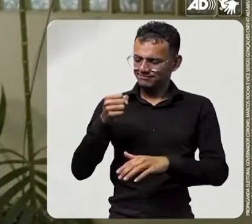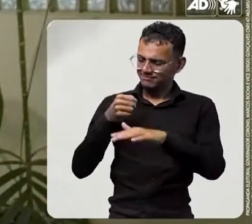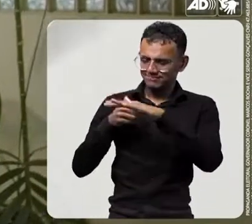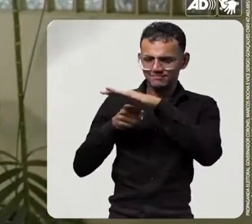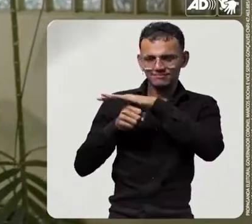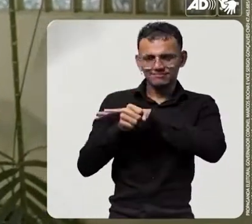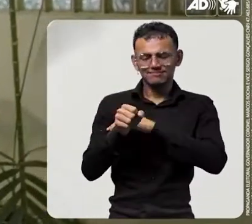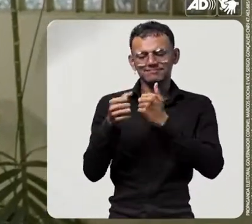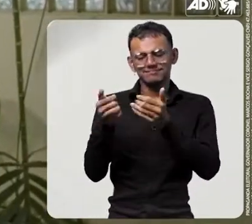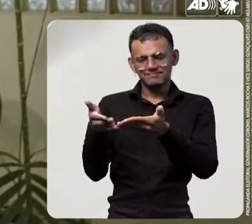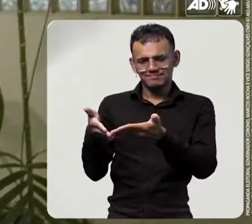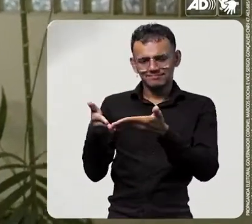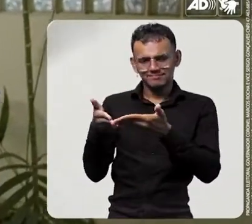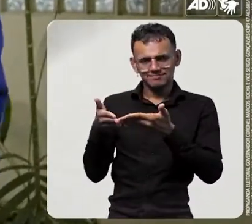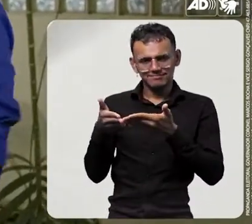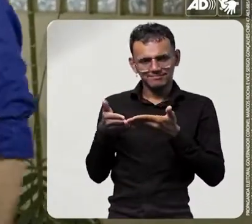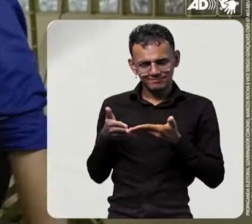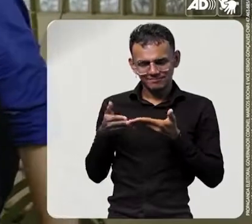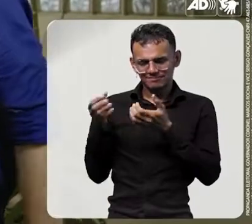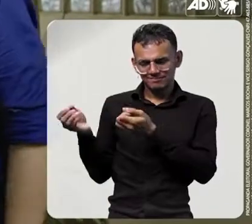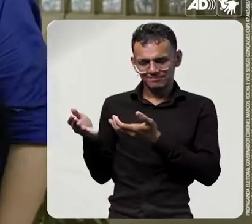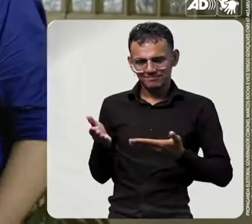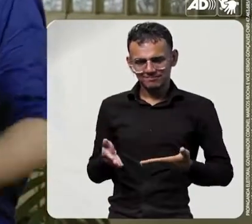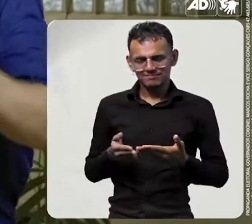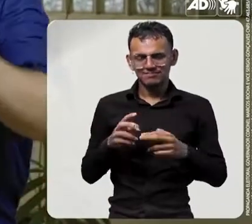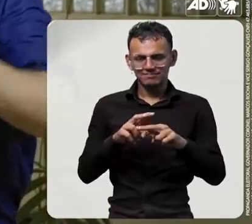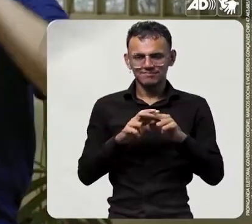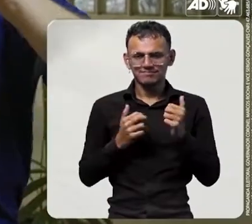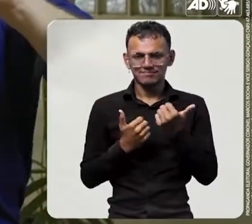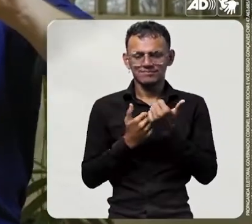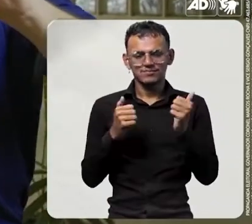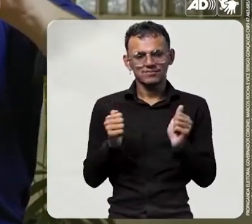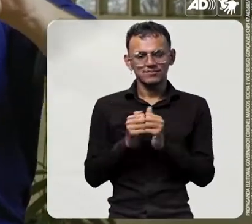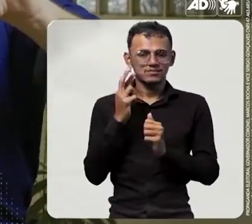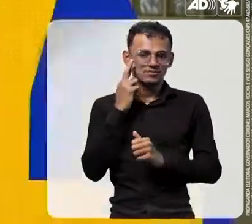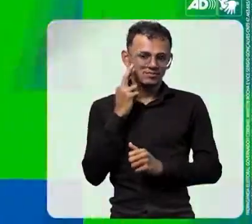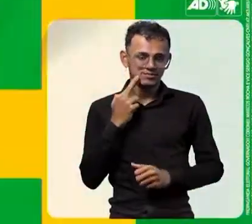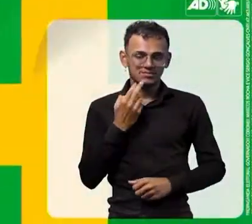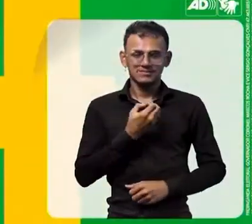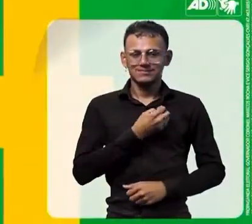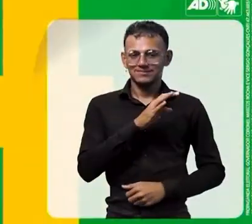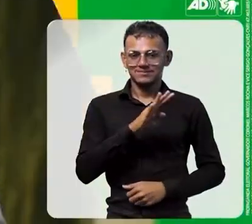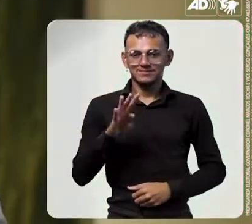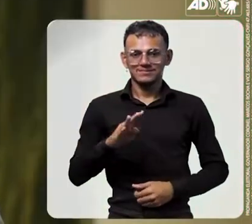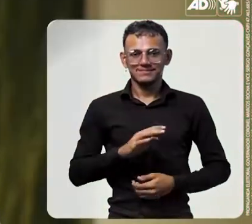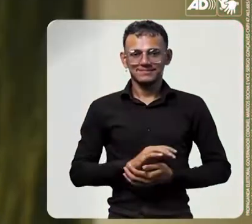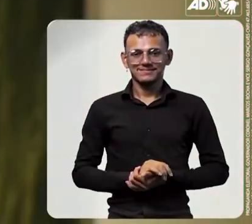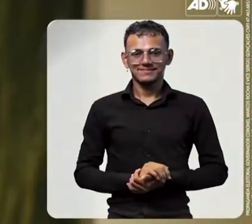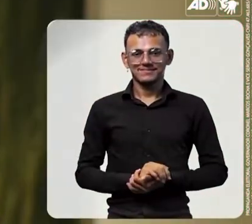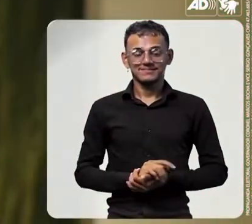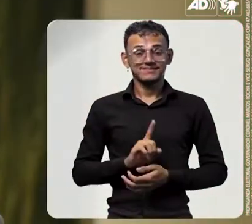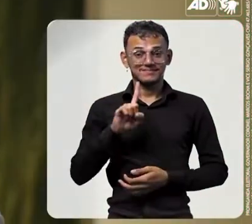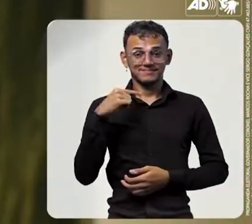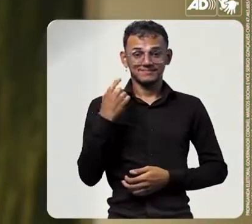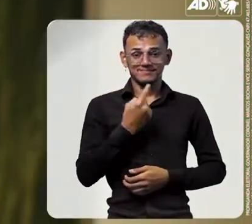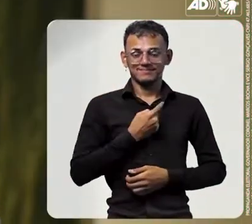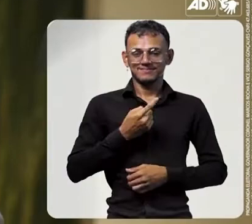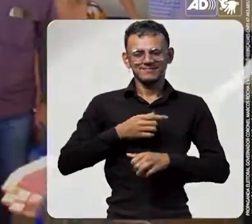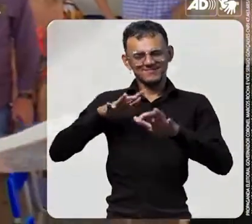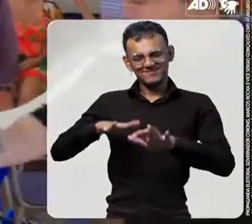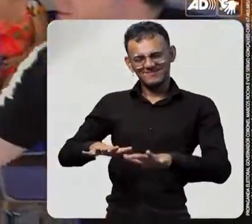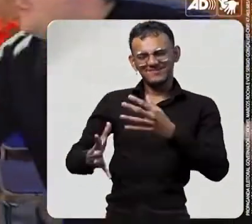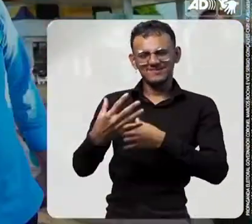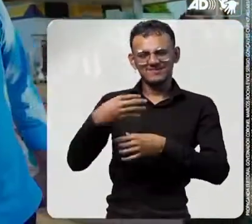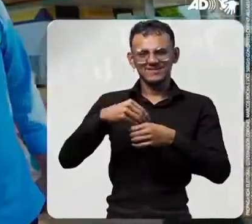Obrigado pelo apoio. Tamo juntos. Por Rondônia. Tamo junto. 44. 44. Nossa campanha ganhou as ruas,